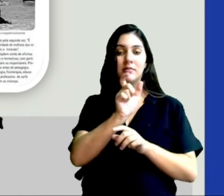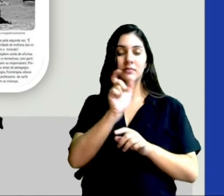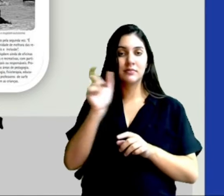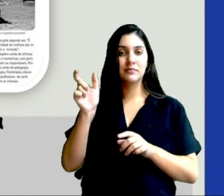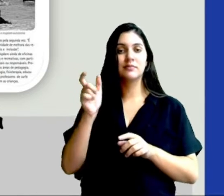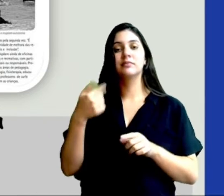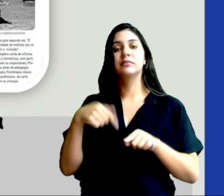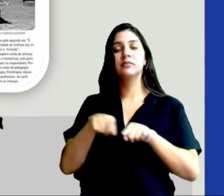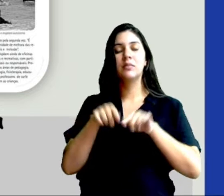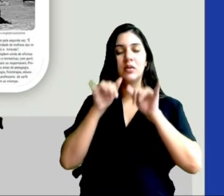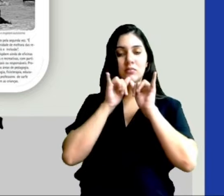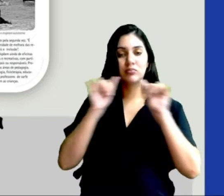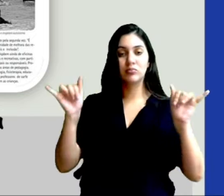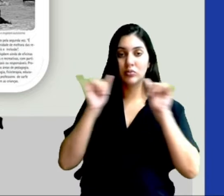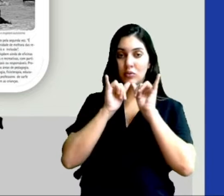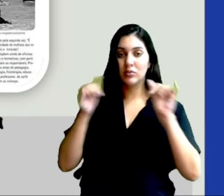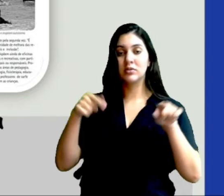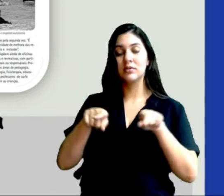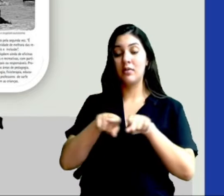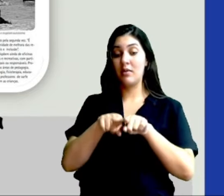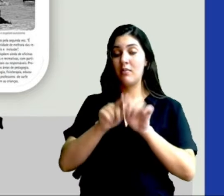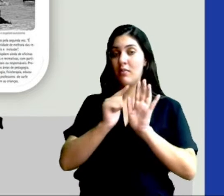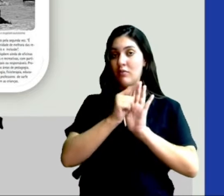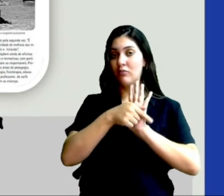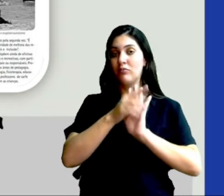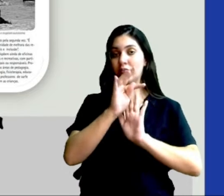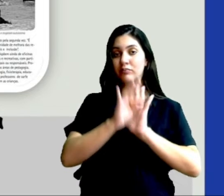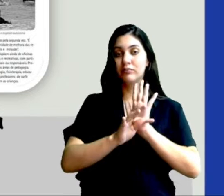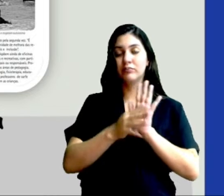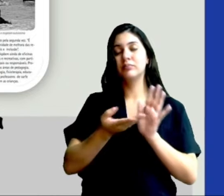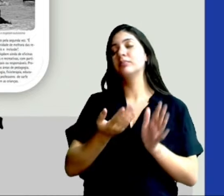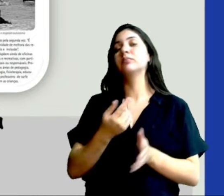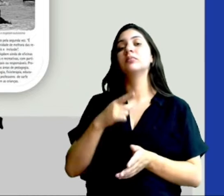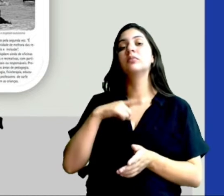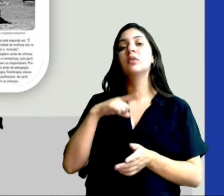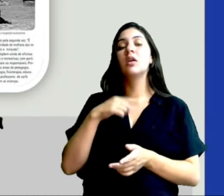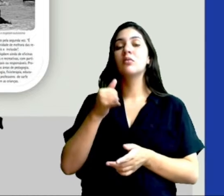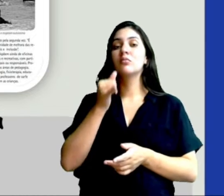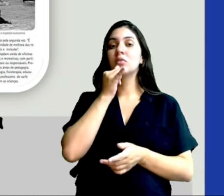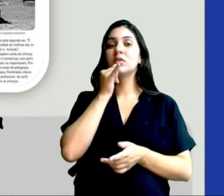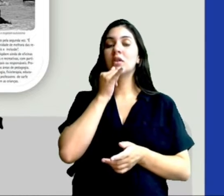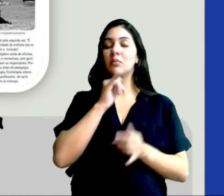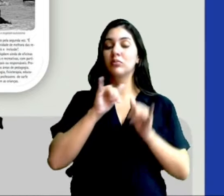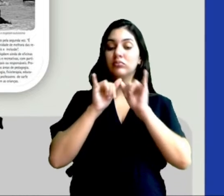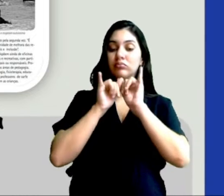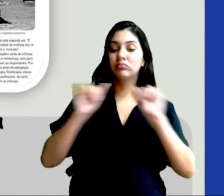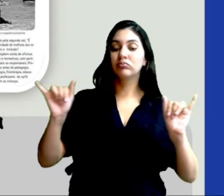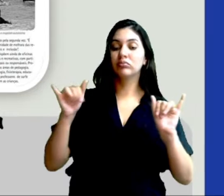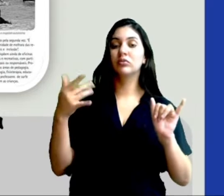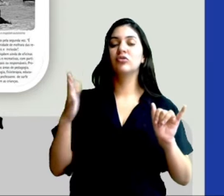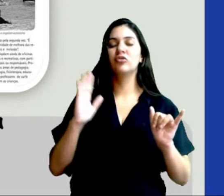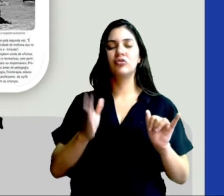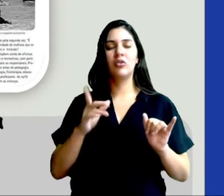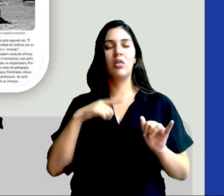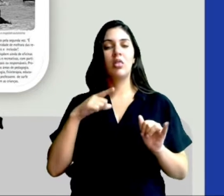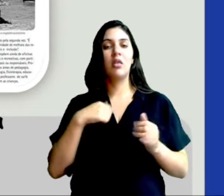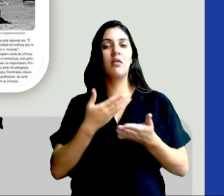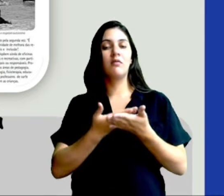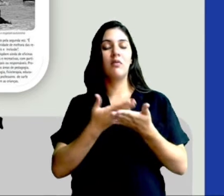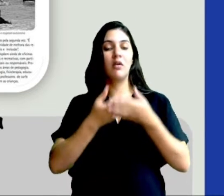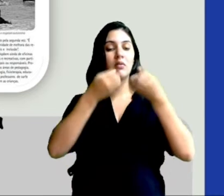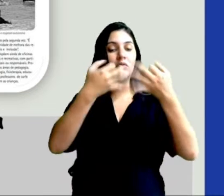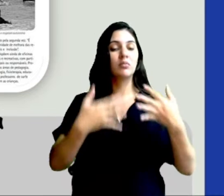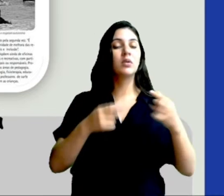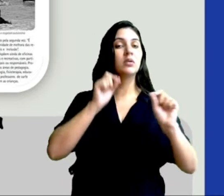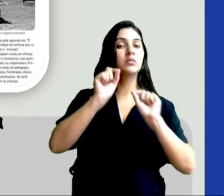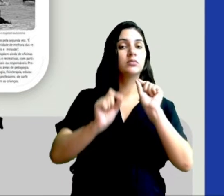Uma notícia também é um gênero textual. Aqui trouxe um exemplo de uma notícia, que como a gente já teve uma aula também falando de